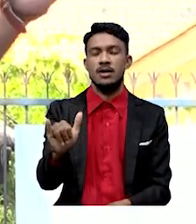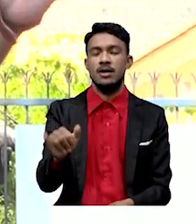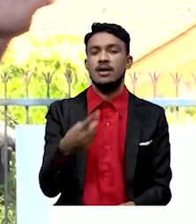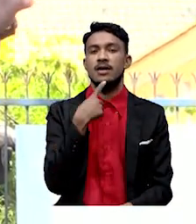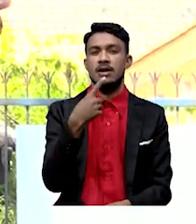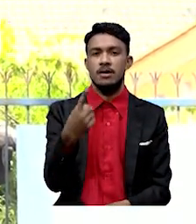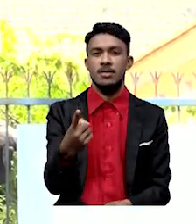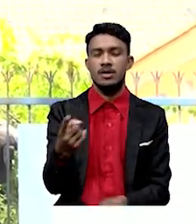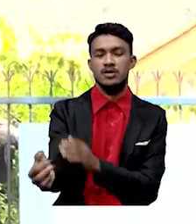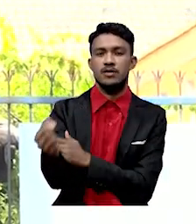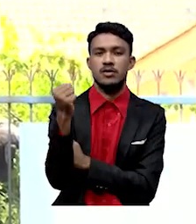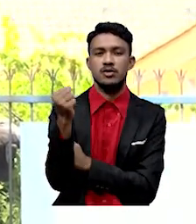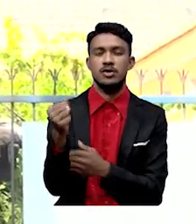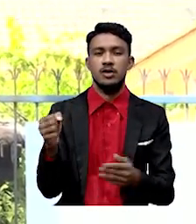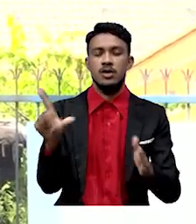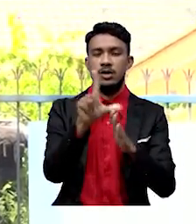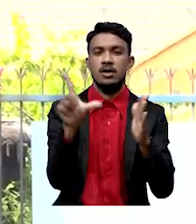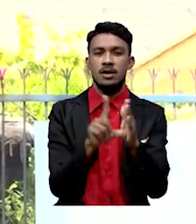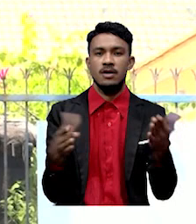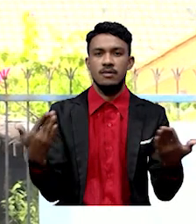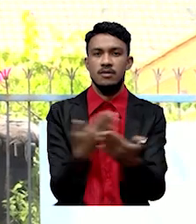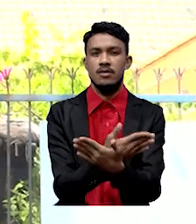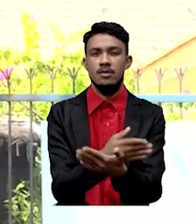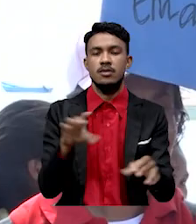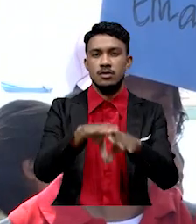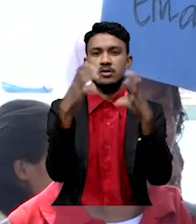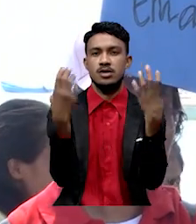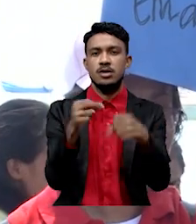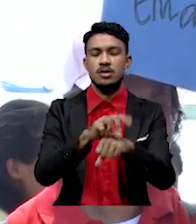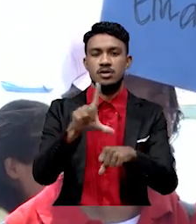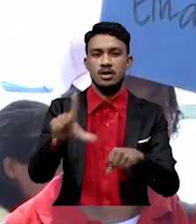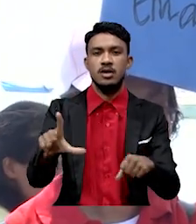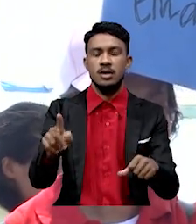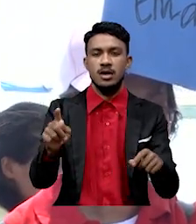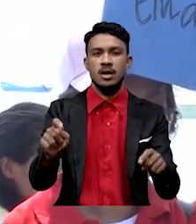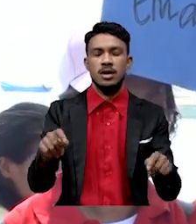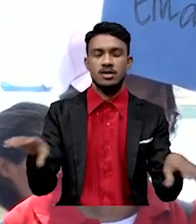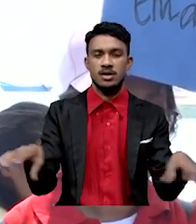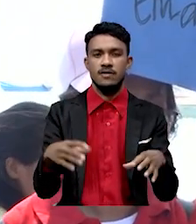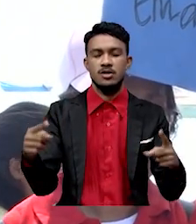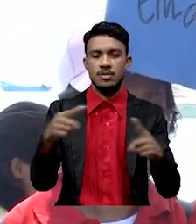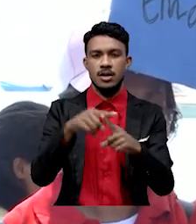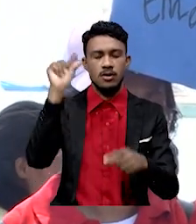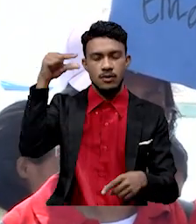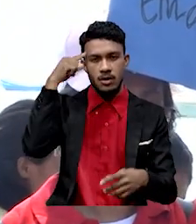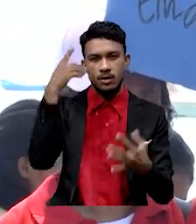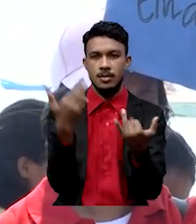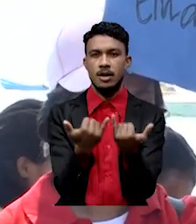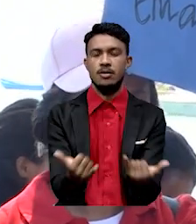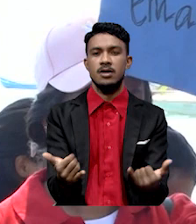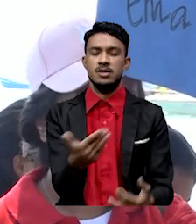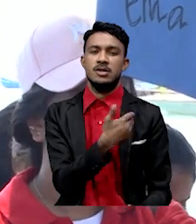ona esboço lei fon, li husi Conselho Nacional Trabalho ba governo, mas be to agora si da